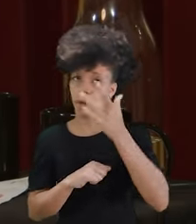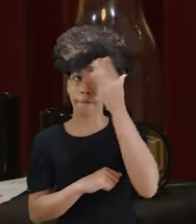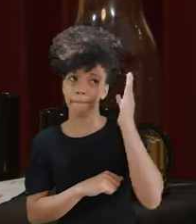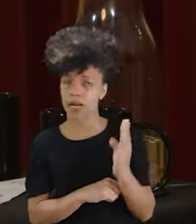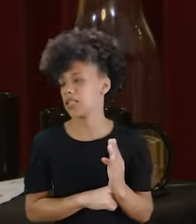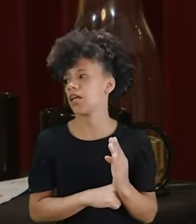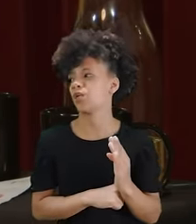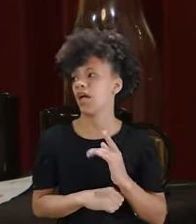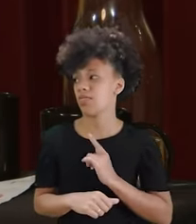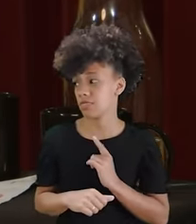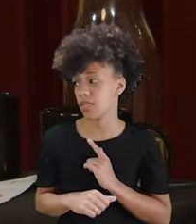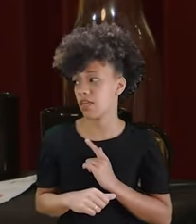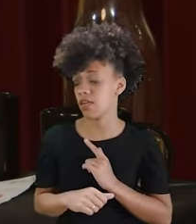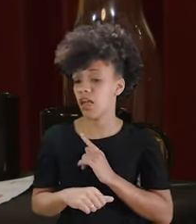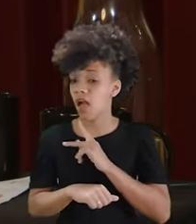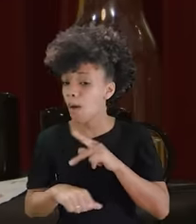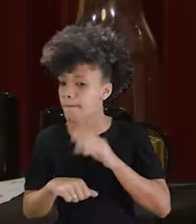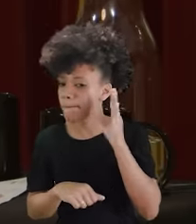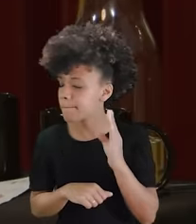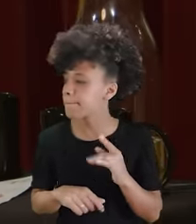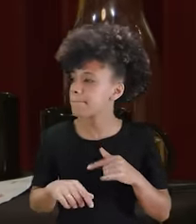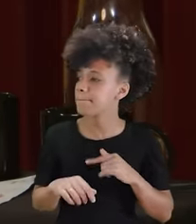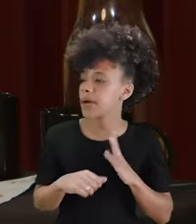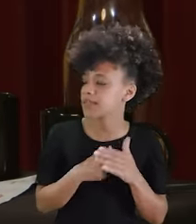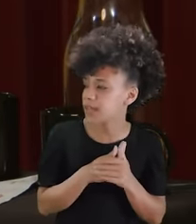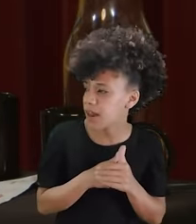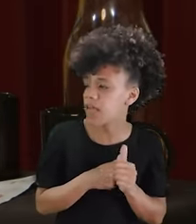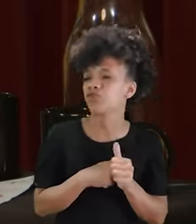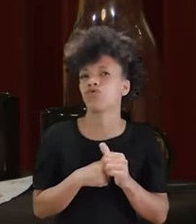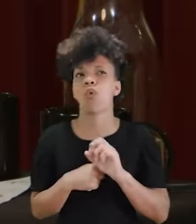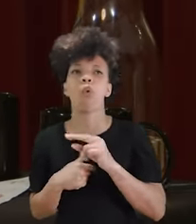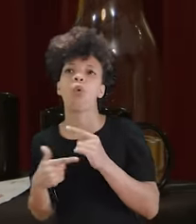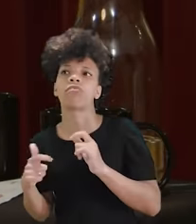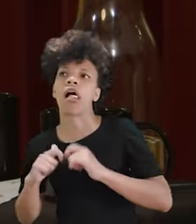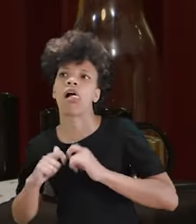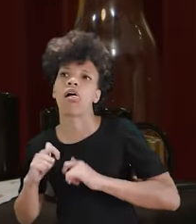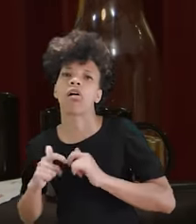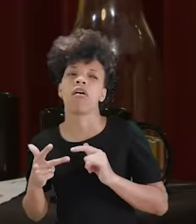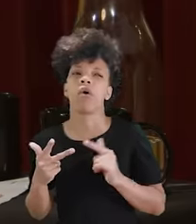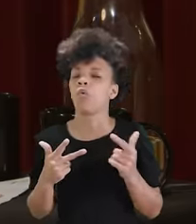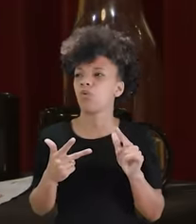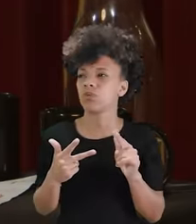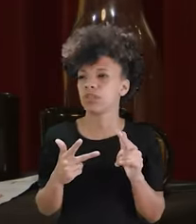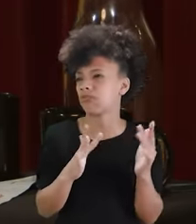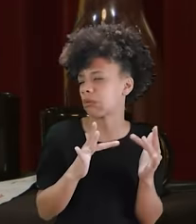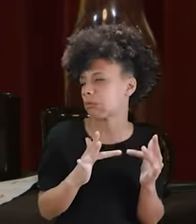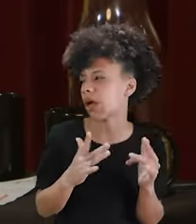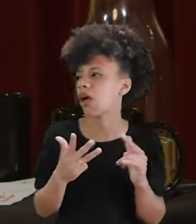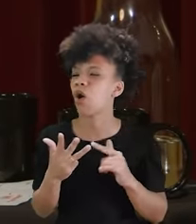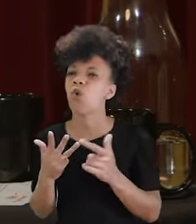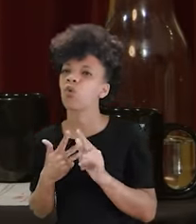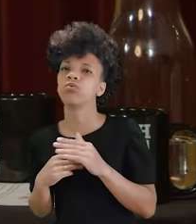brasileiro né não brasileira mas o a nacionalidade Brasil é mais carente o outro é mais sarado o outro é mais afim de